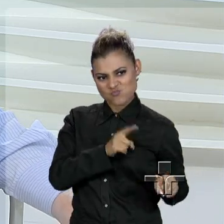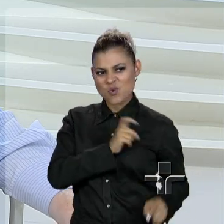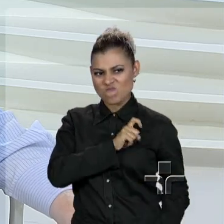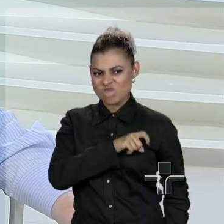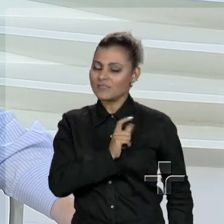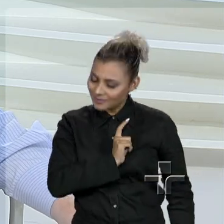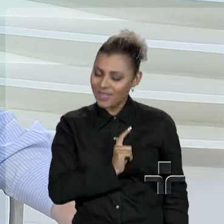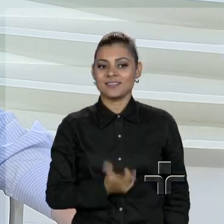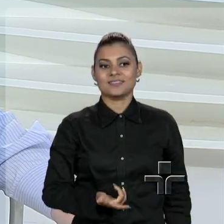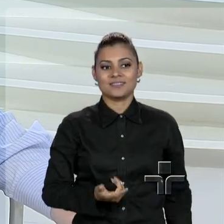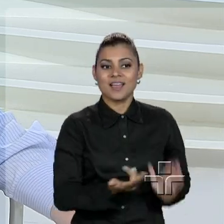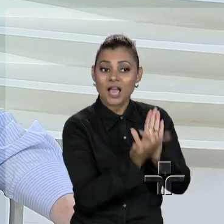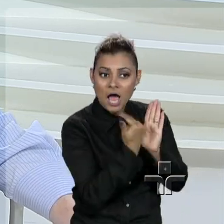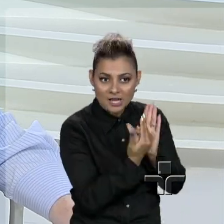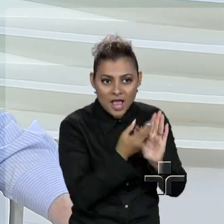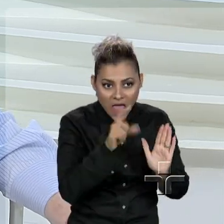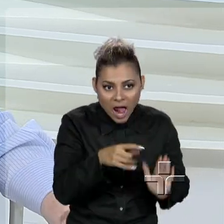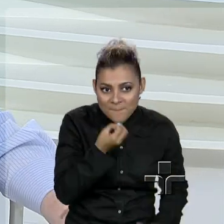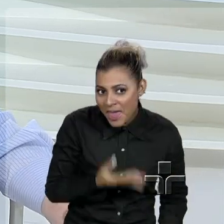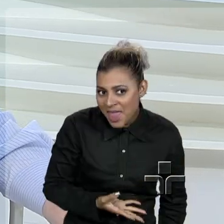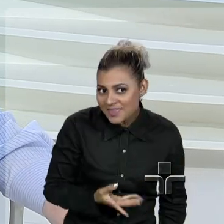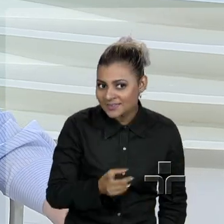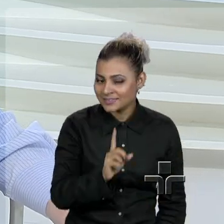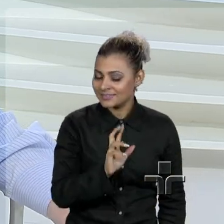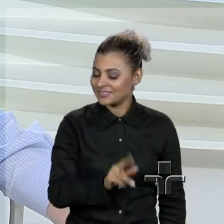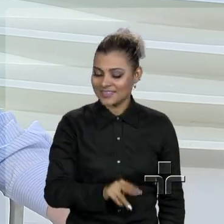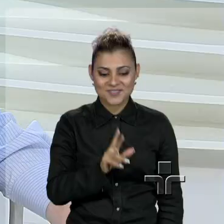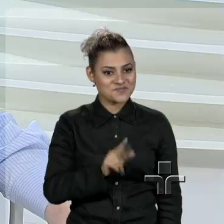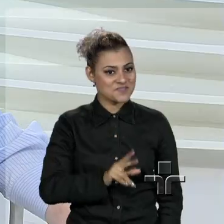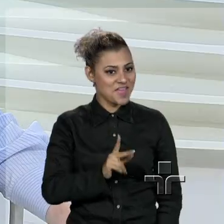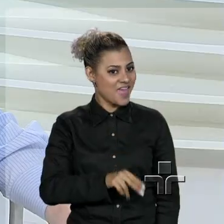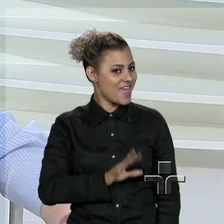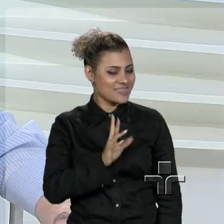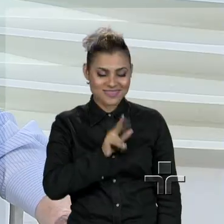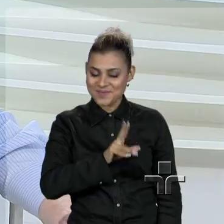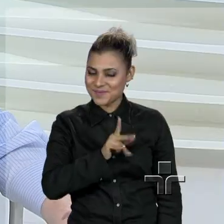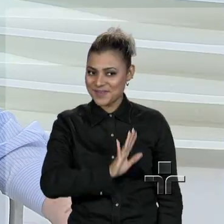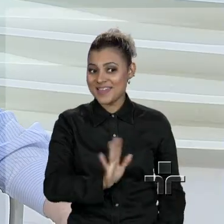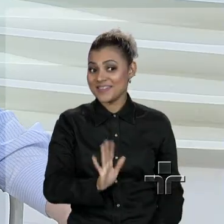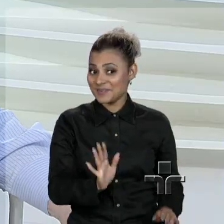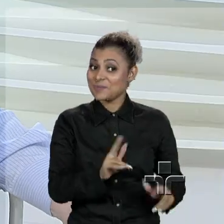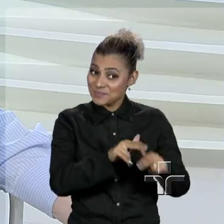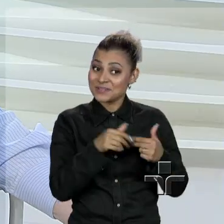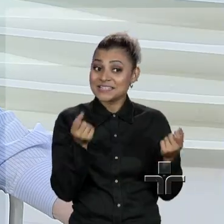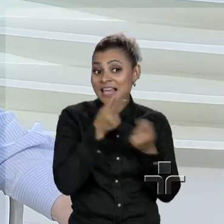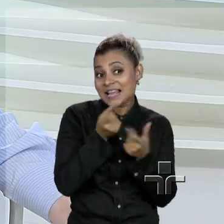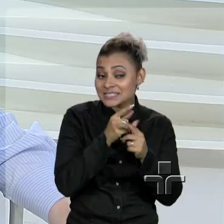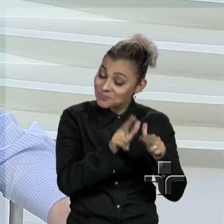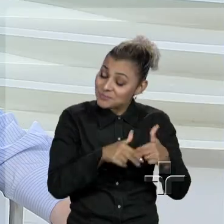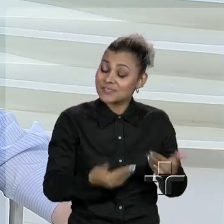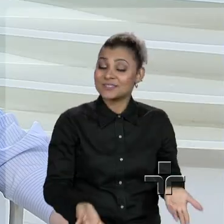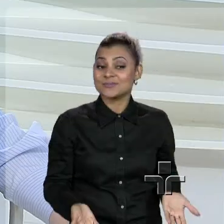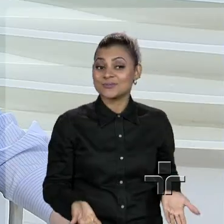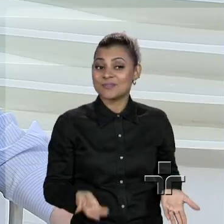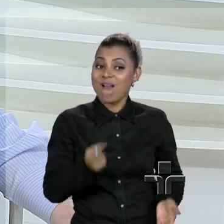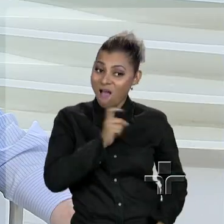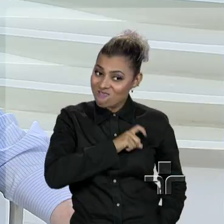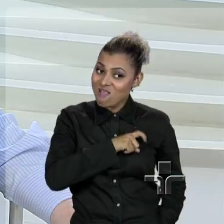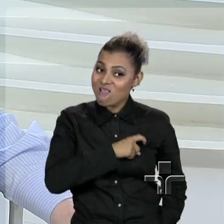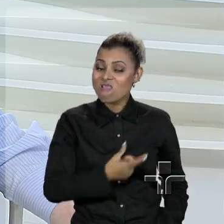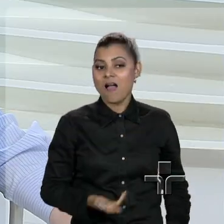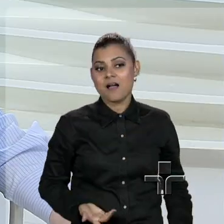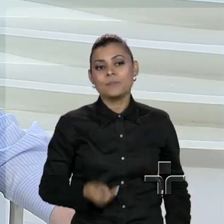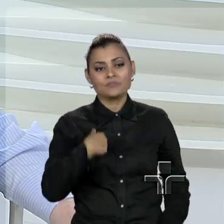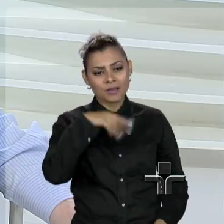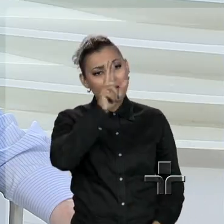Não é caricatura para o bem, só tem caricatura para o mal. Porque é o que dá graça para a caricatura. Claro, é a maldade. Mas eu acho que você tem